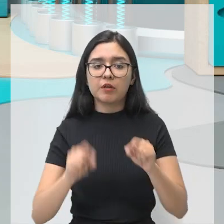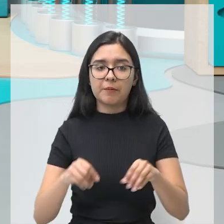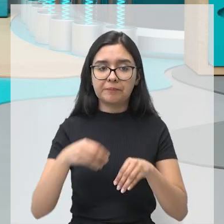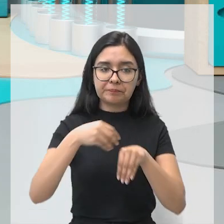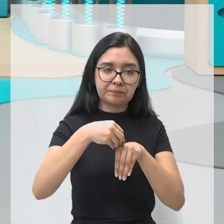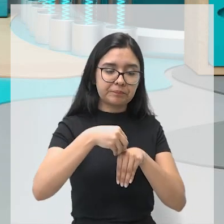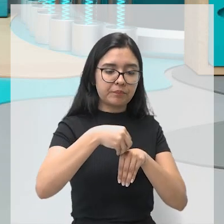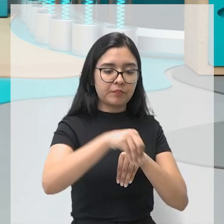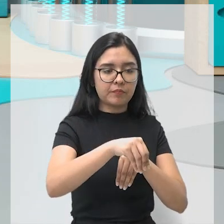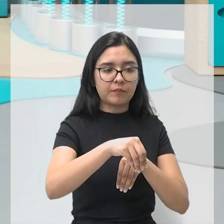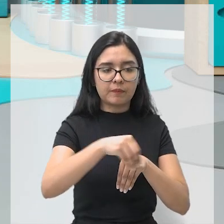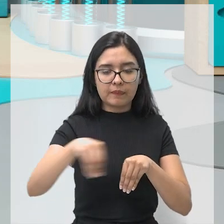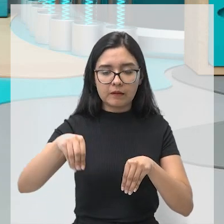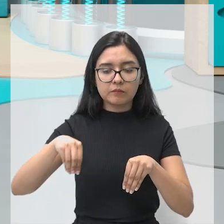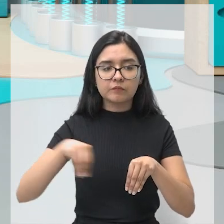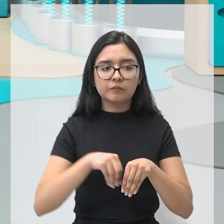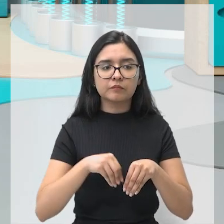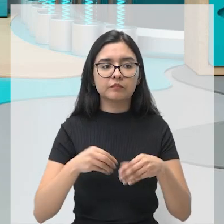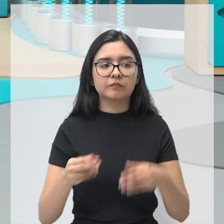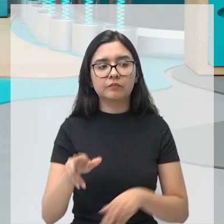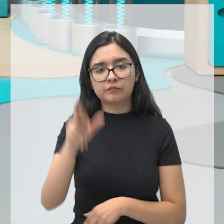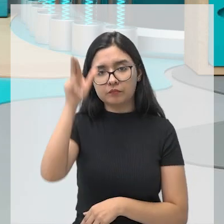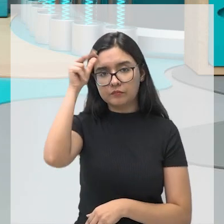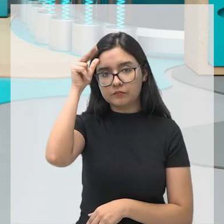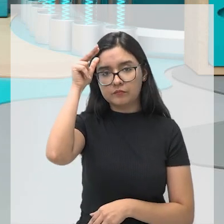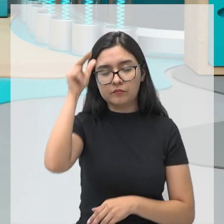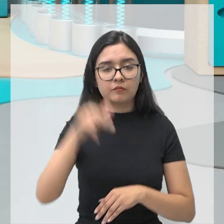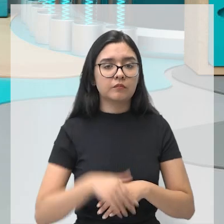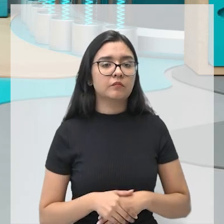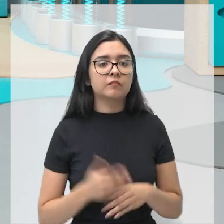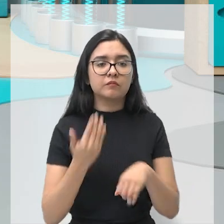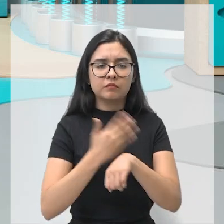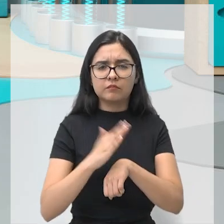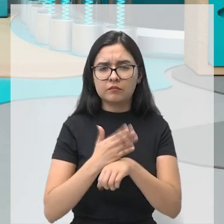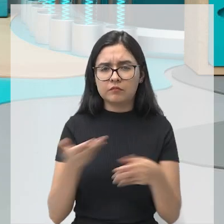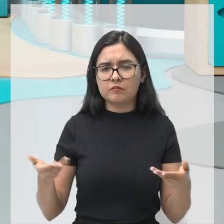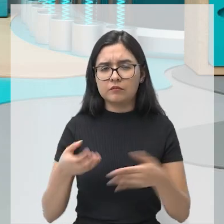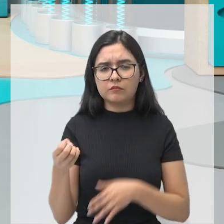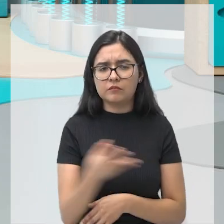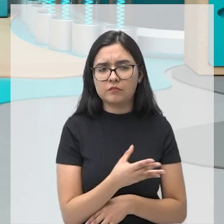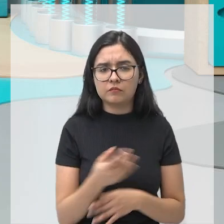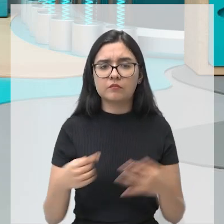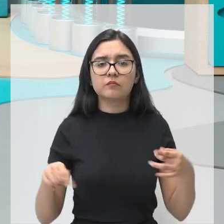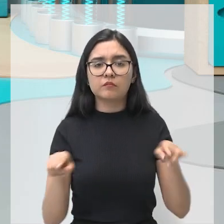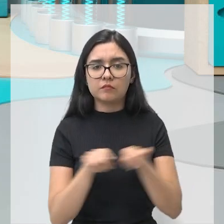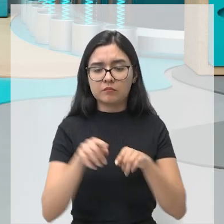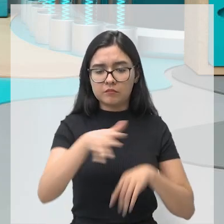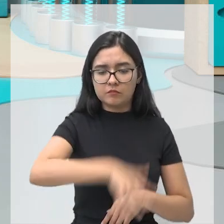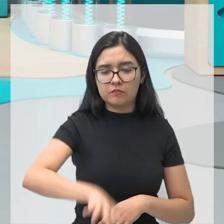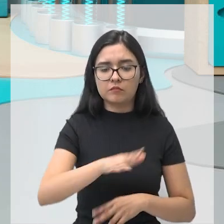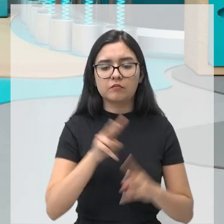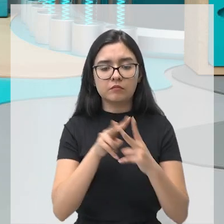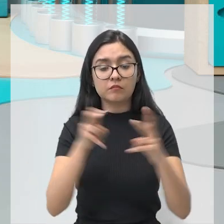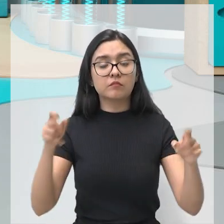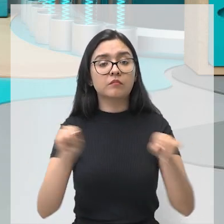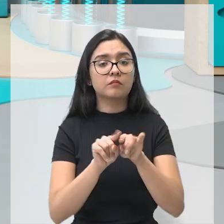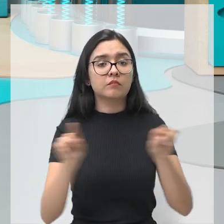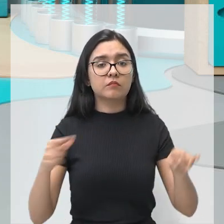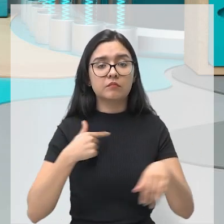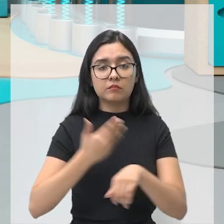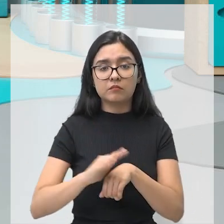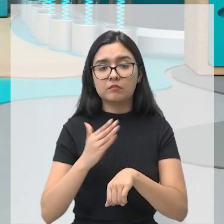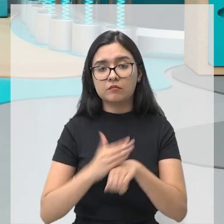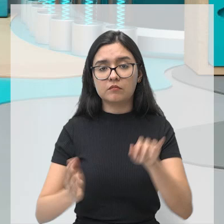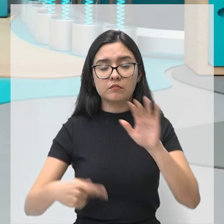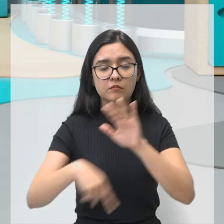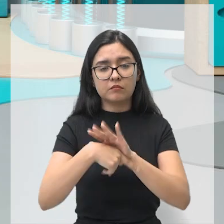virtual, que mostra que não só as práticas mais modernas ganham espaço no processo de virtualização, mas também as práticas como o